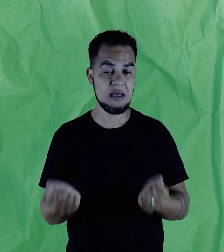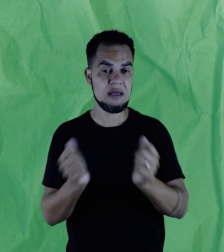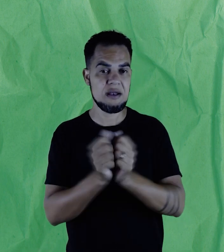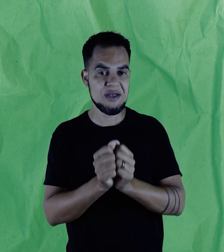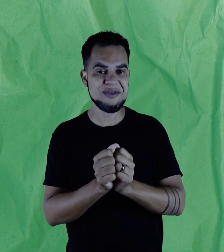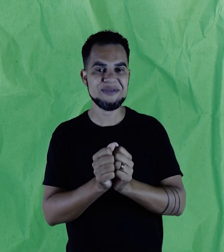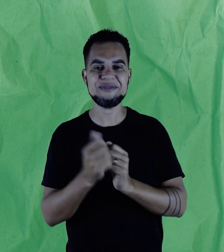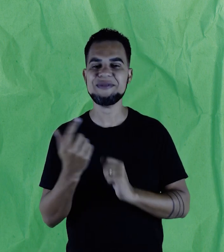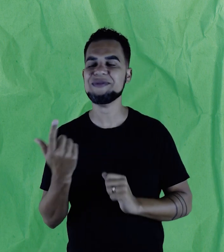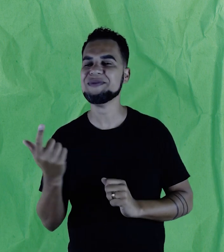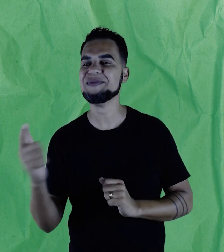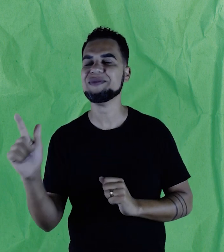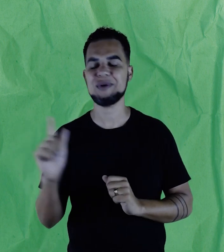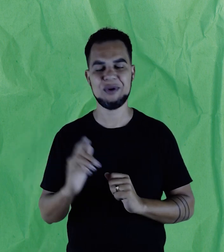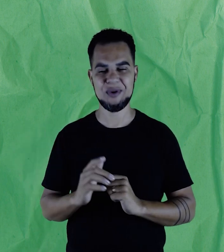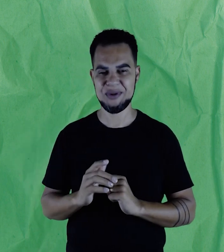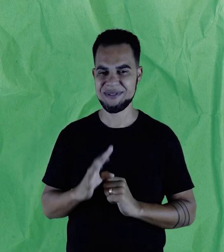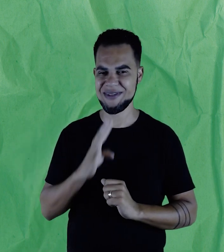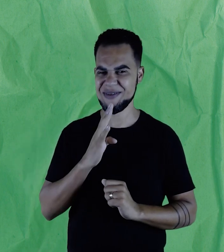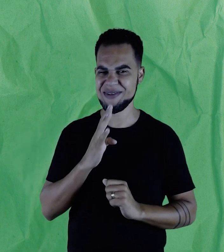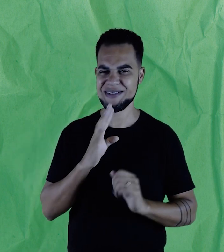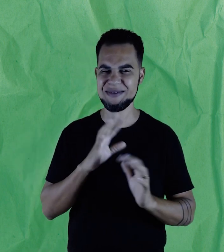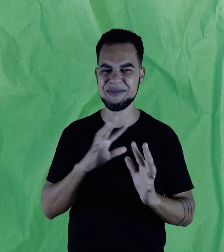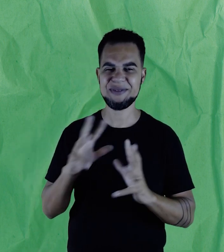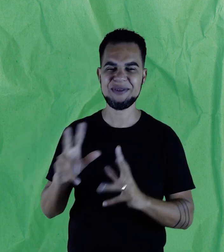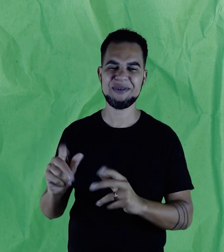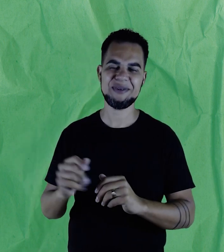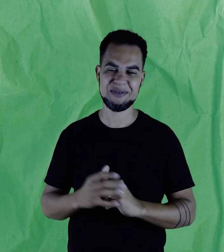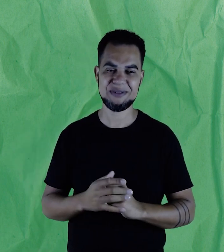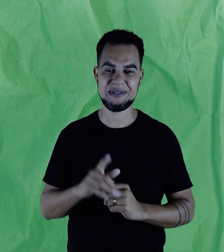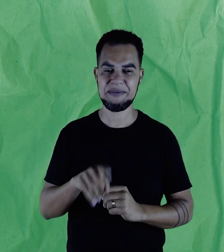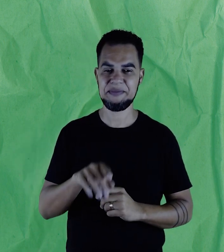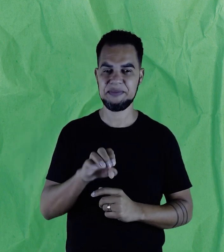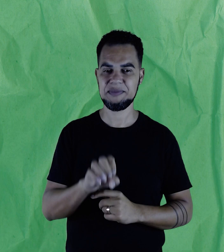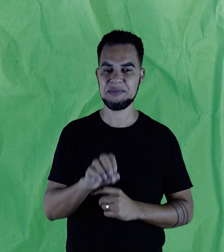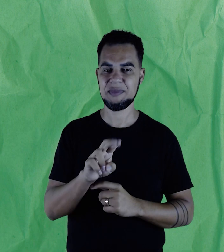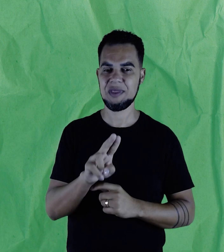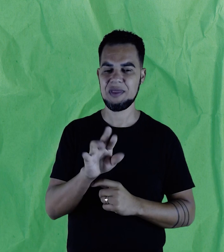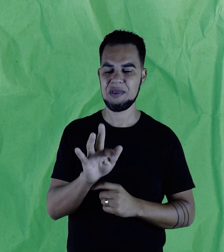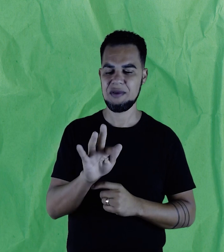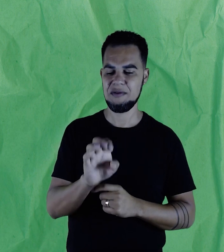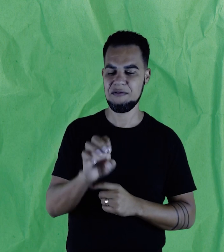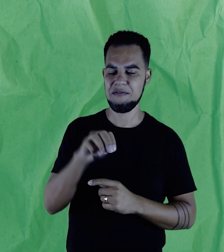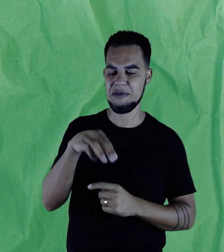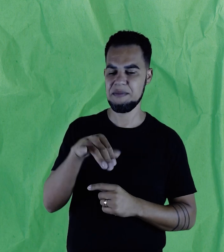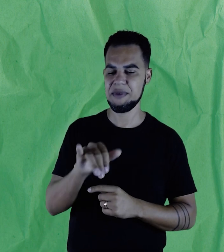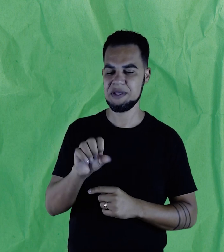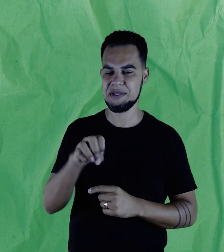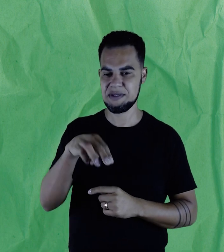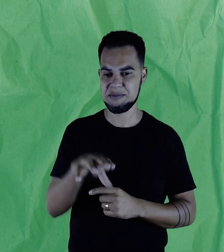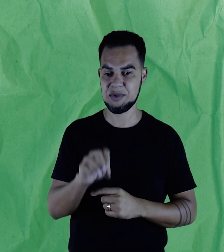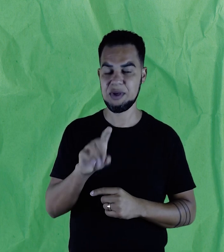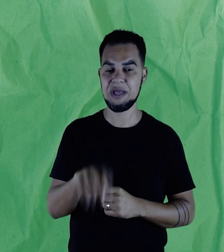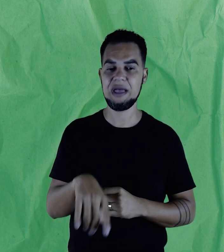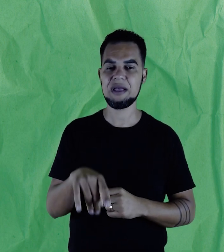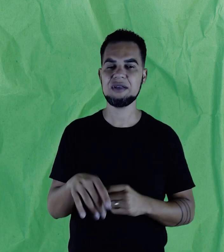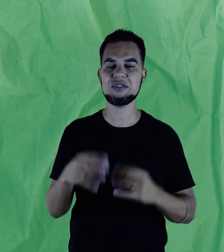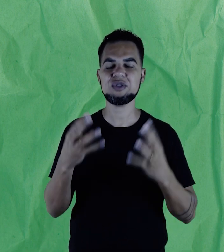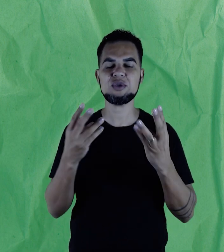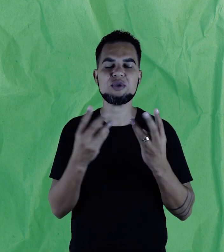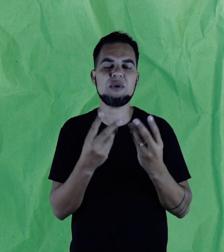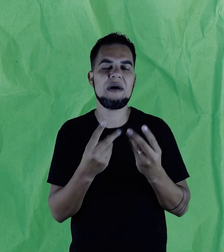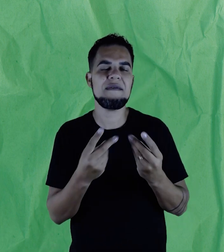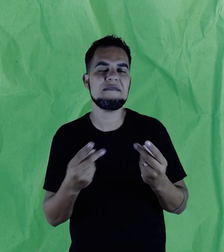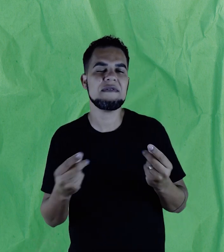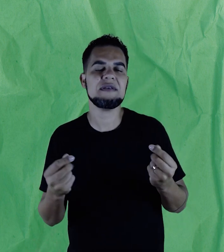muito conhecida por todos, que é a hipérbole. O eufemismo é quando a gente suaviza uma situação. Então,